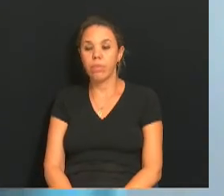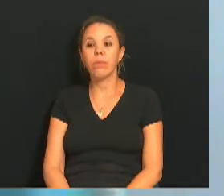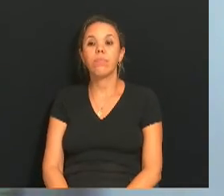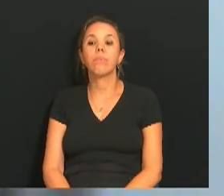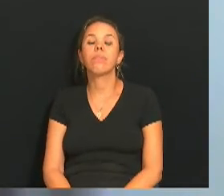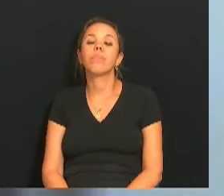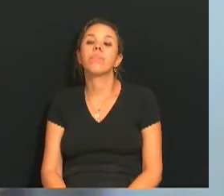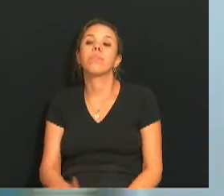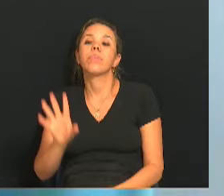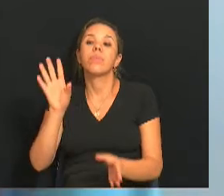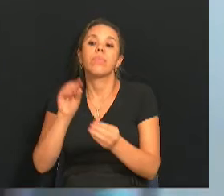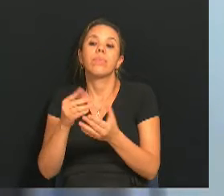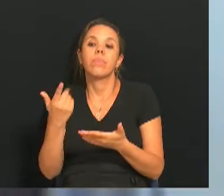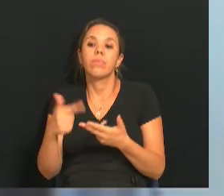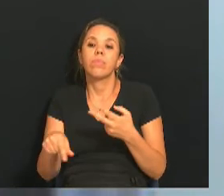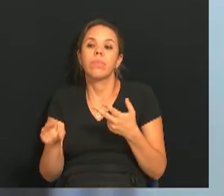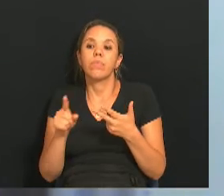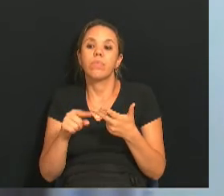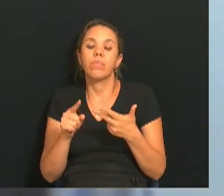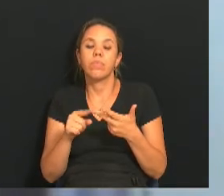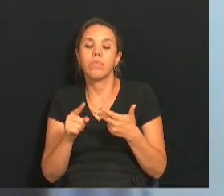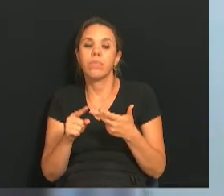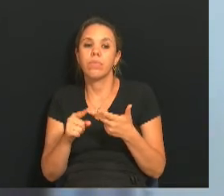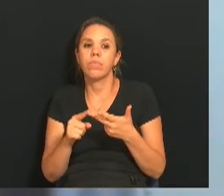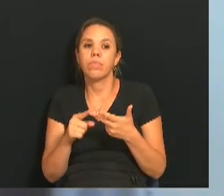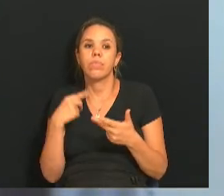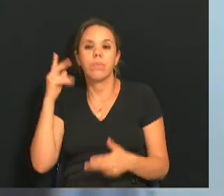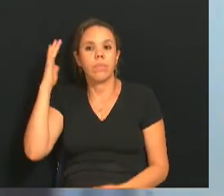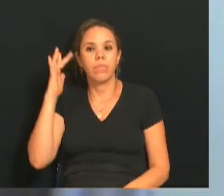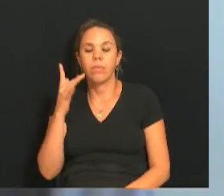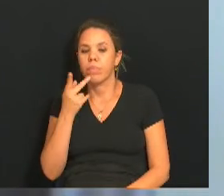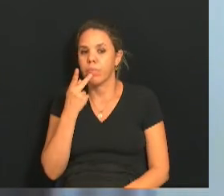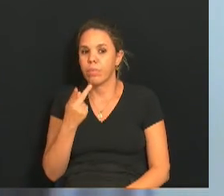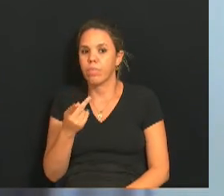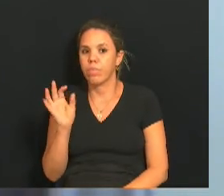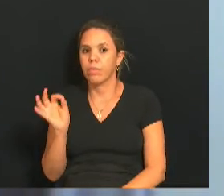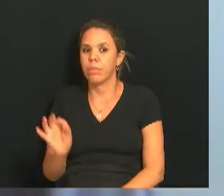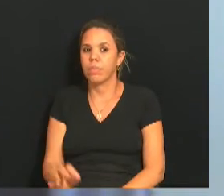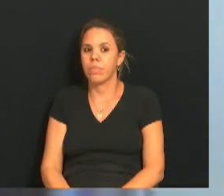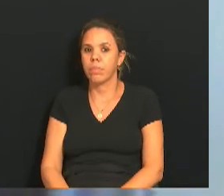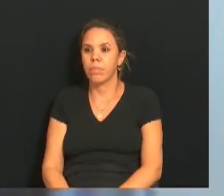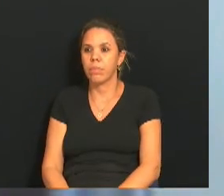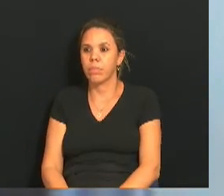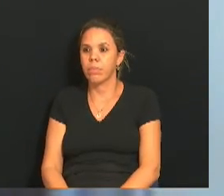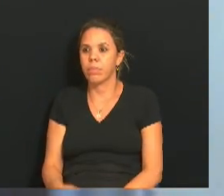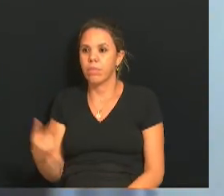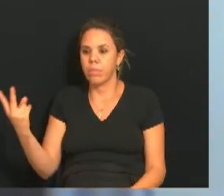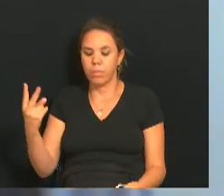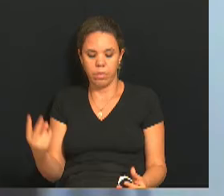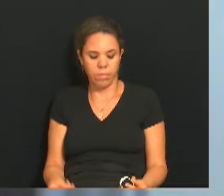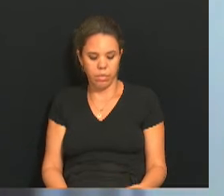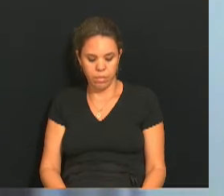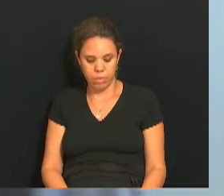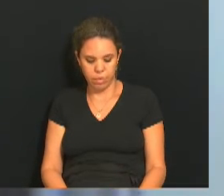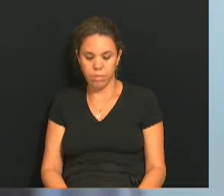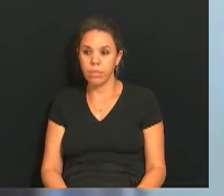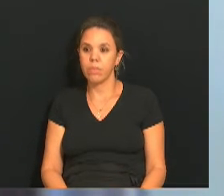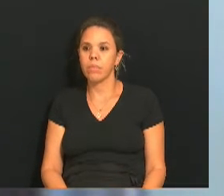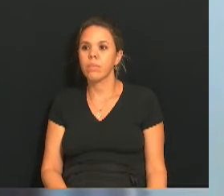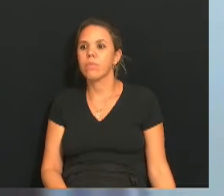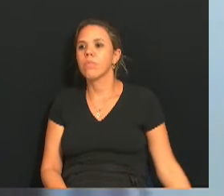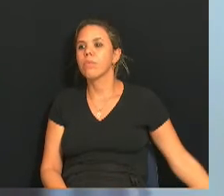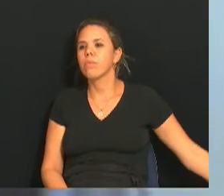questões. A outra questão, a vereadora Guida coloca bem, que a gente valoriza bem a rede, e valorizamos mesmo, somos,